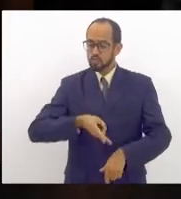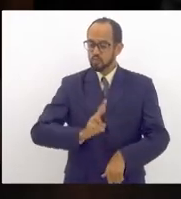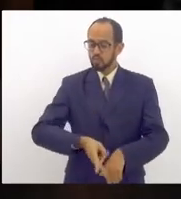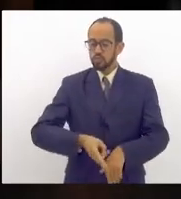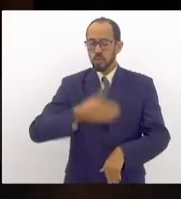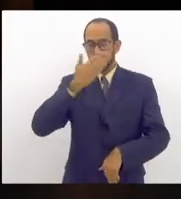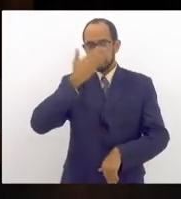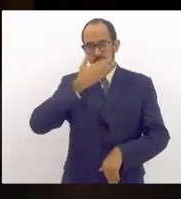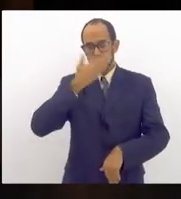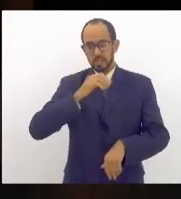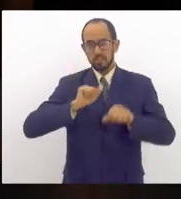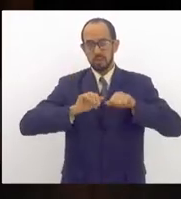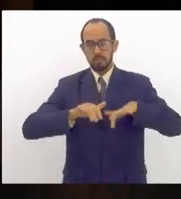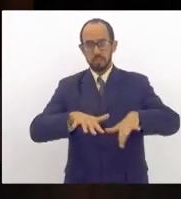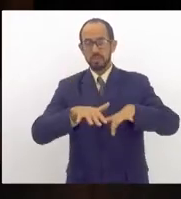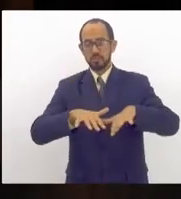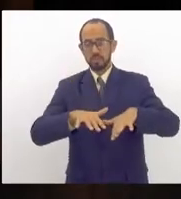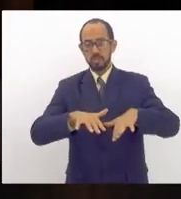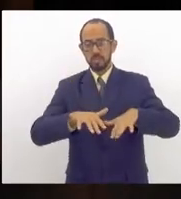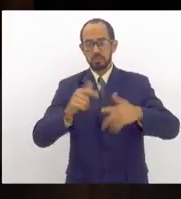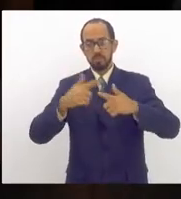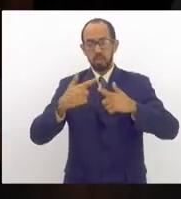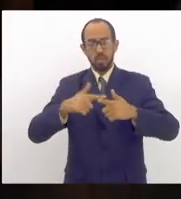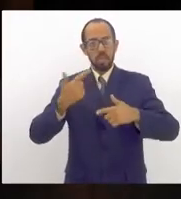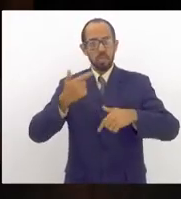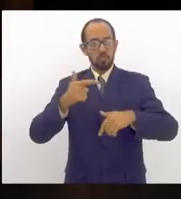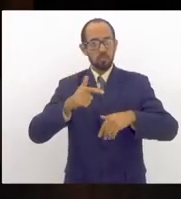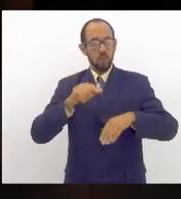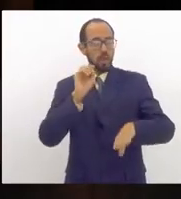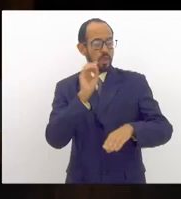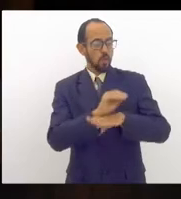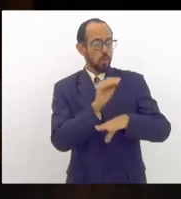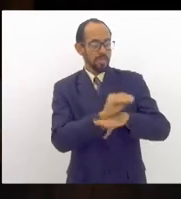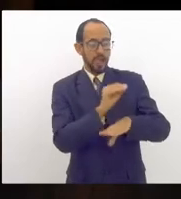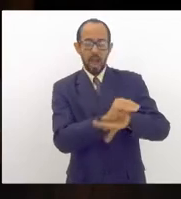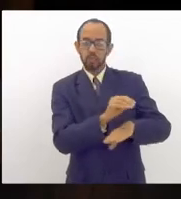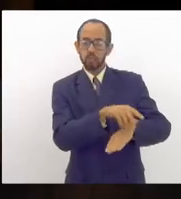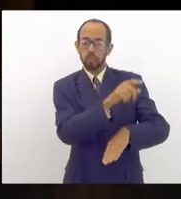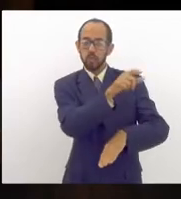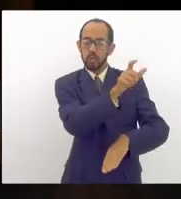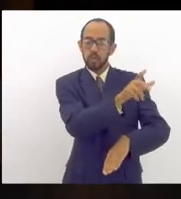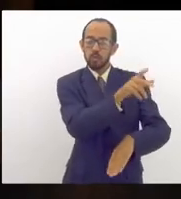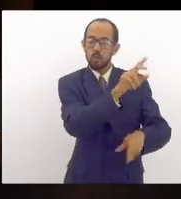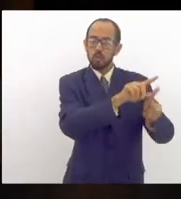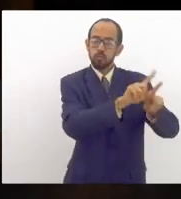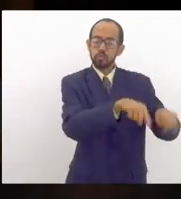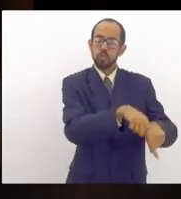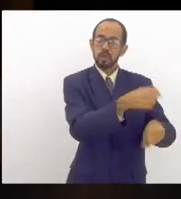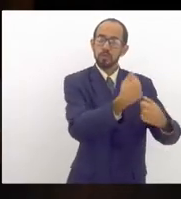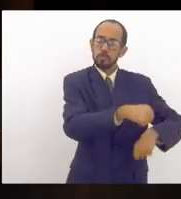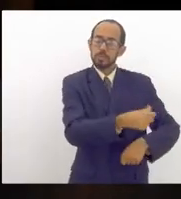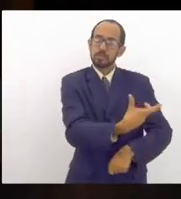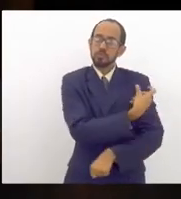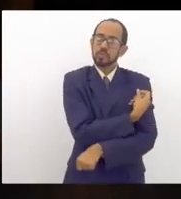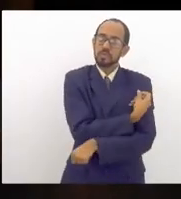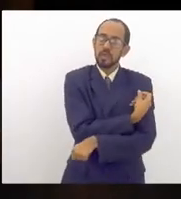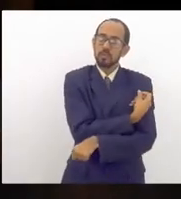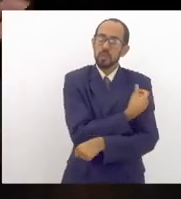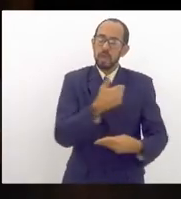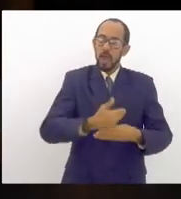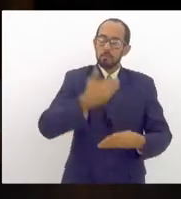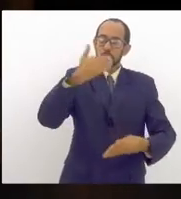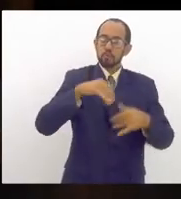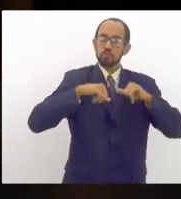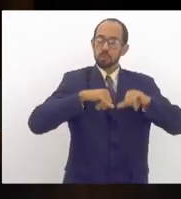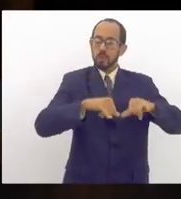porque não foi tratada como um um profissional que merecesse você vacinado porque tava lá trabalhou abriu todos os dias os mercados Venderam